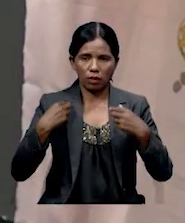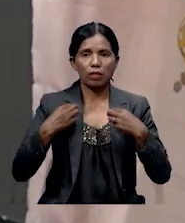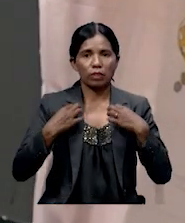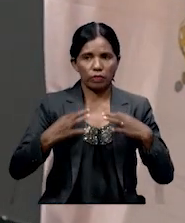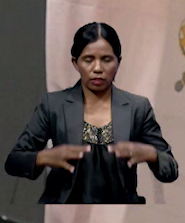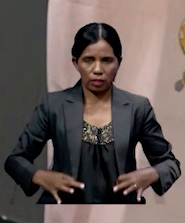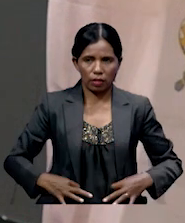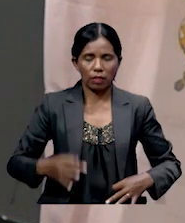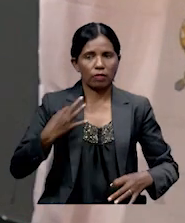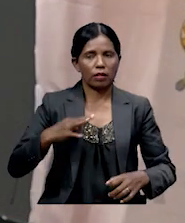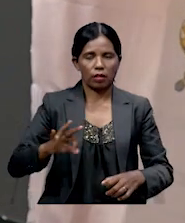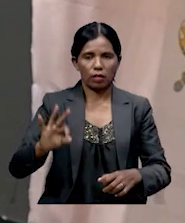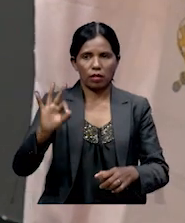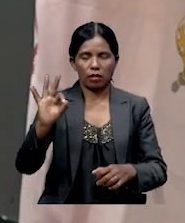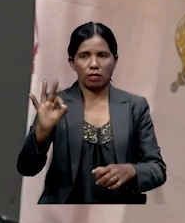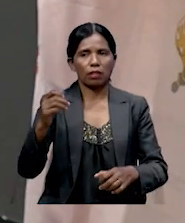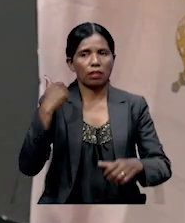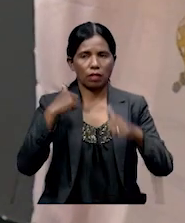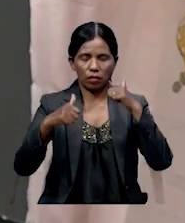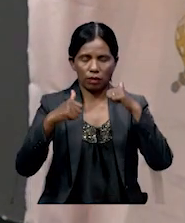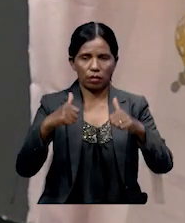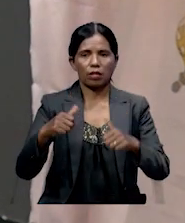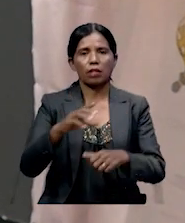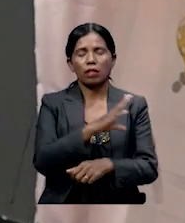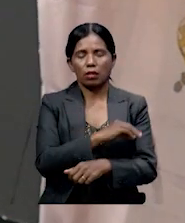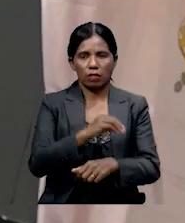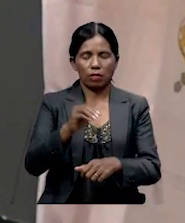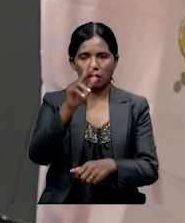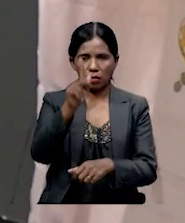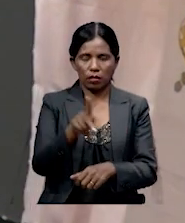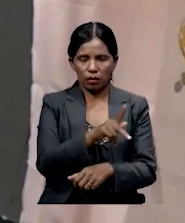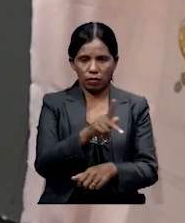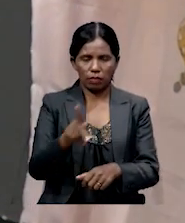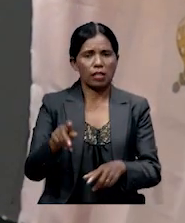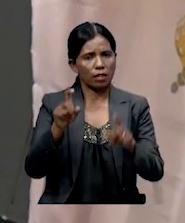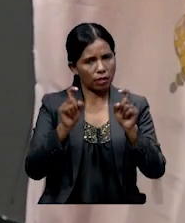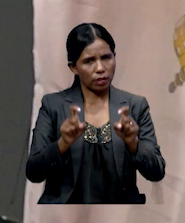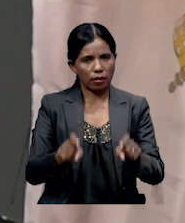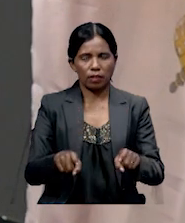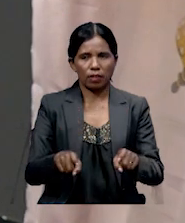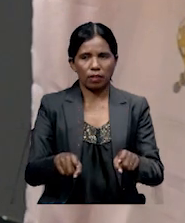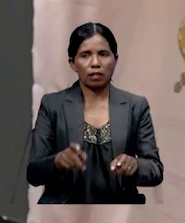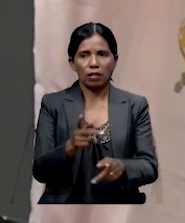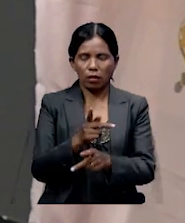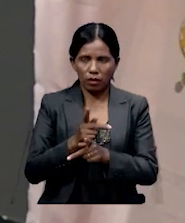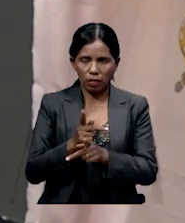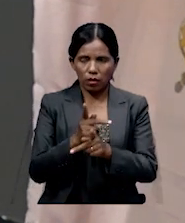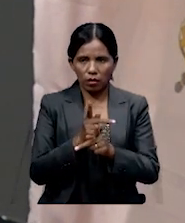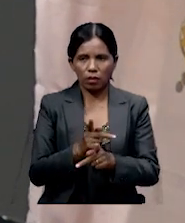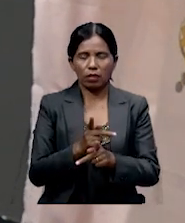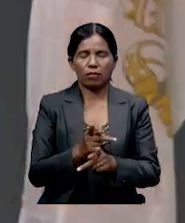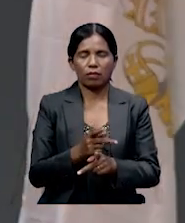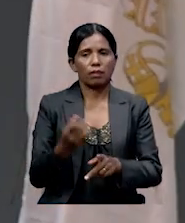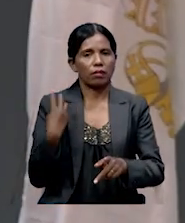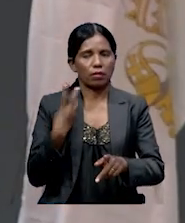a sua vulnerabilidade de criaturas e a obrigação de cuidar no contexto